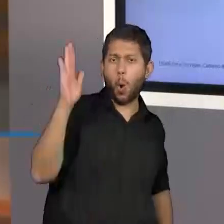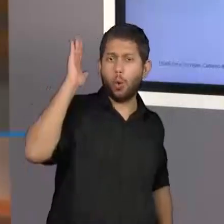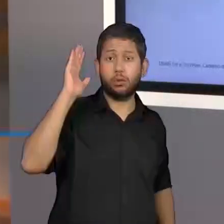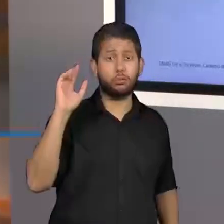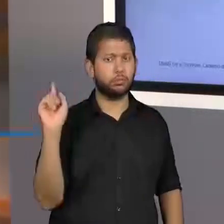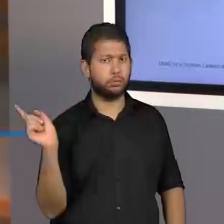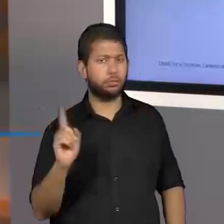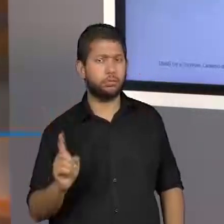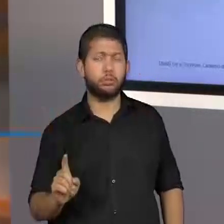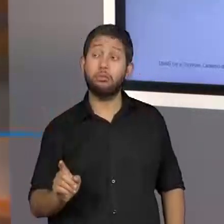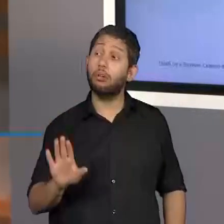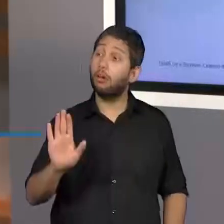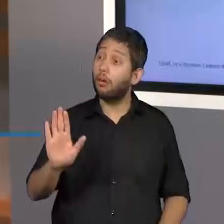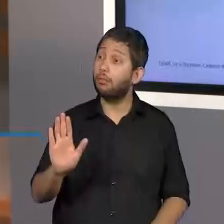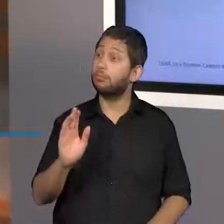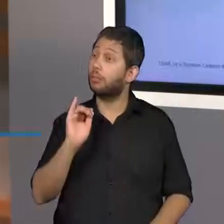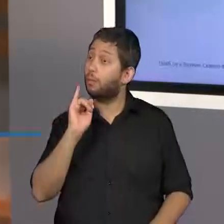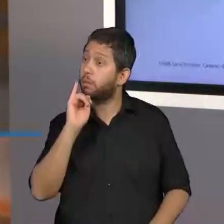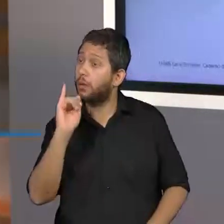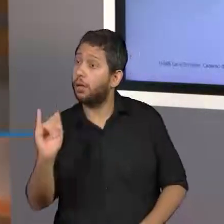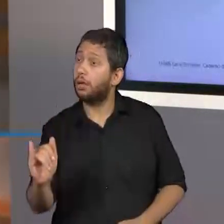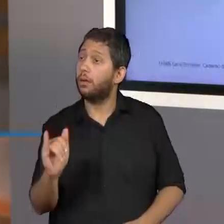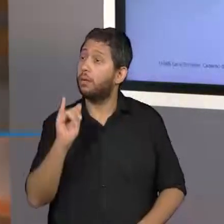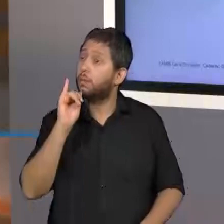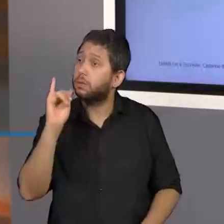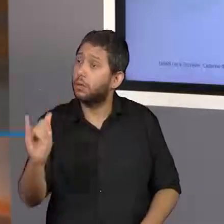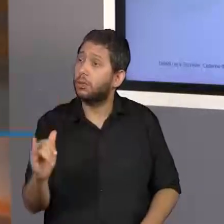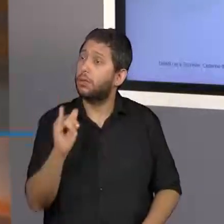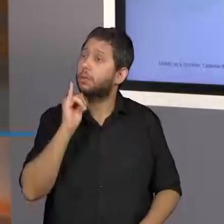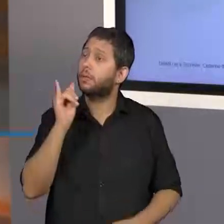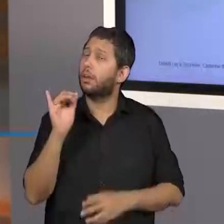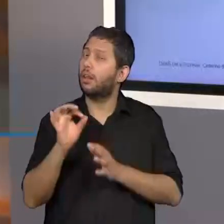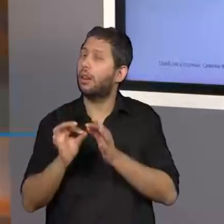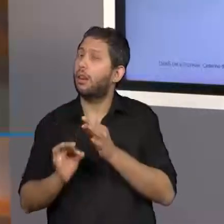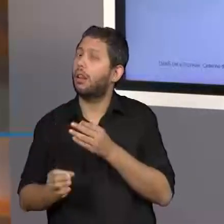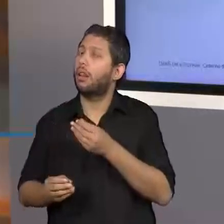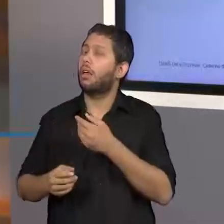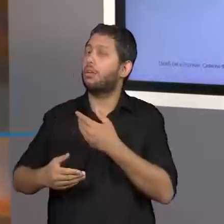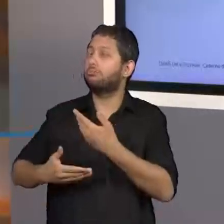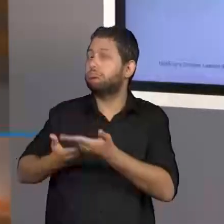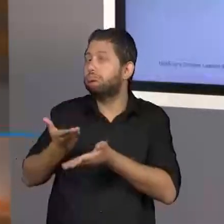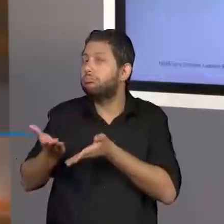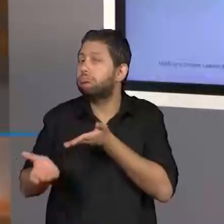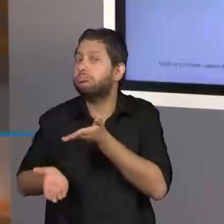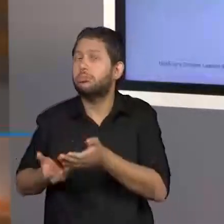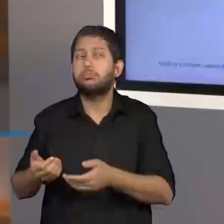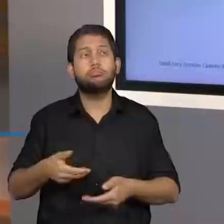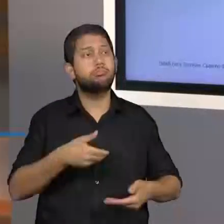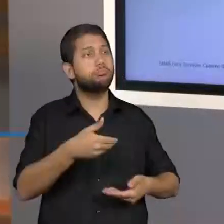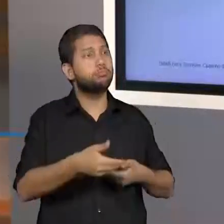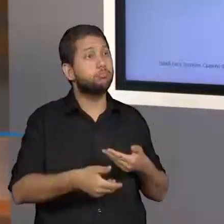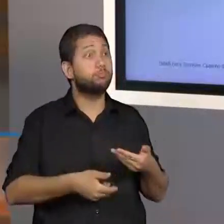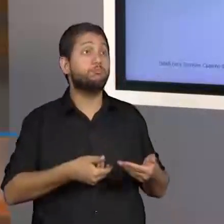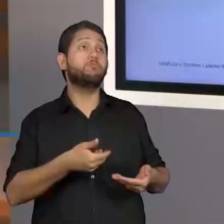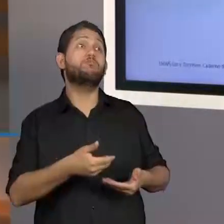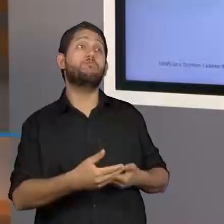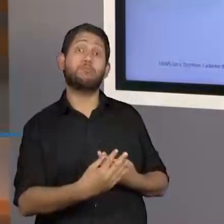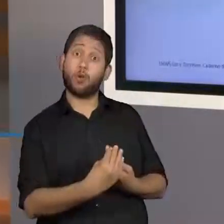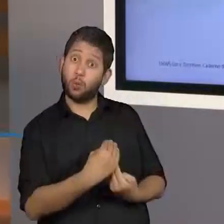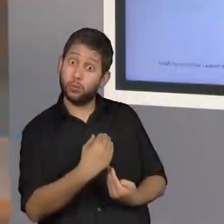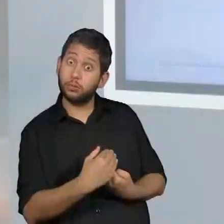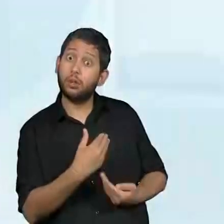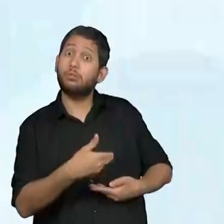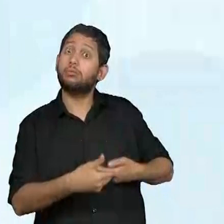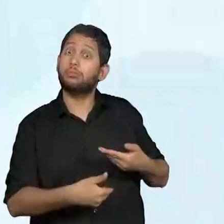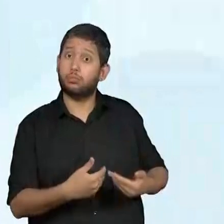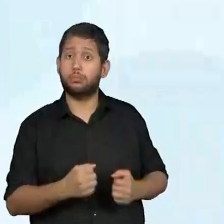não chatear ou não irritar a outra pessoa. Então, eu acho que é algo que é bem interessante para a gente pensar no dia de hoje. Vamos para a última